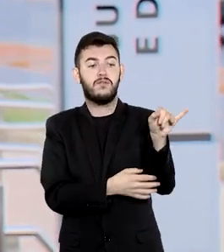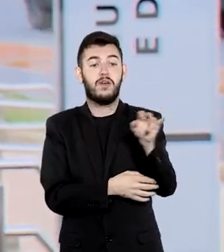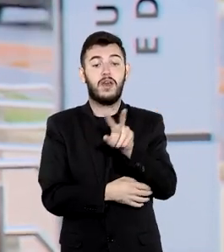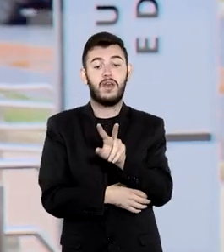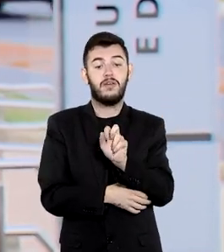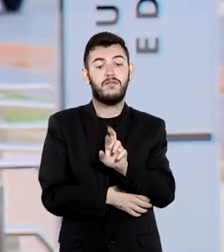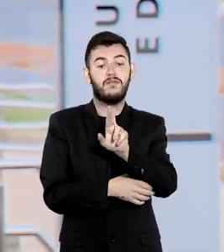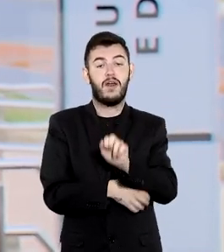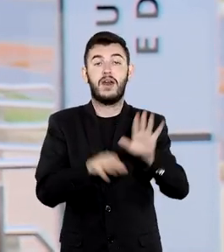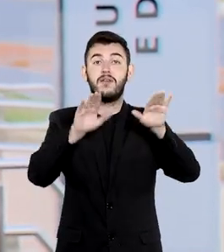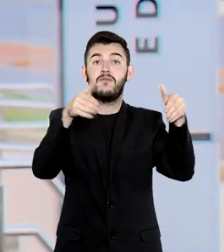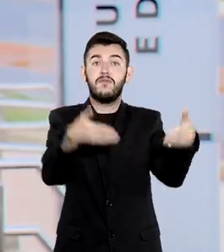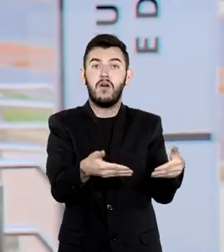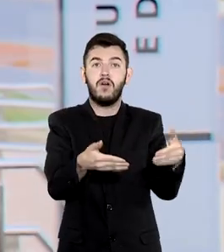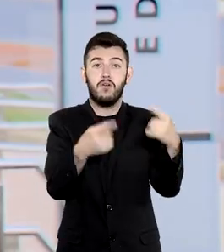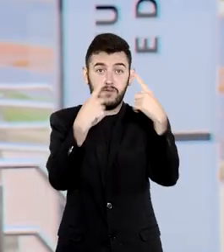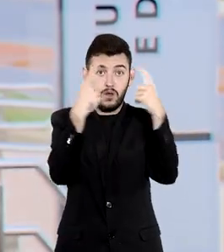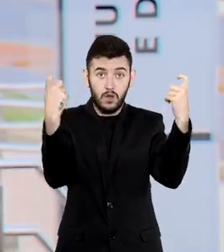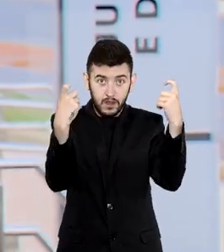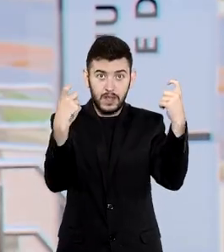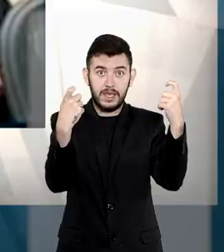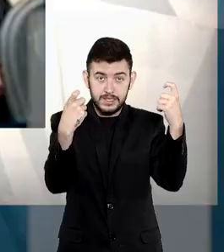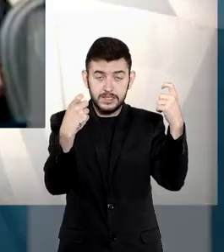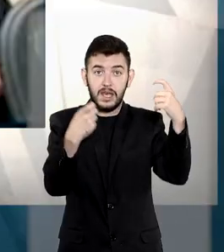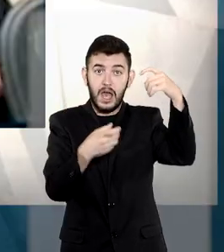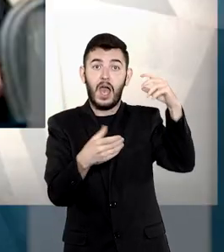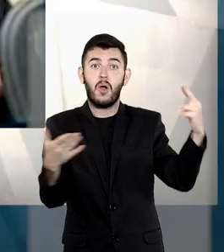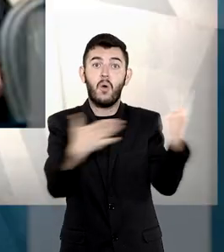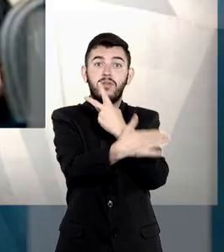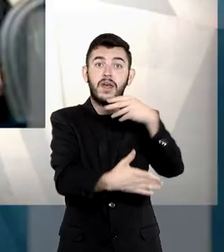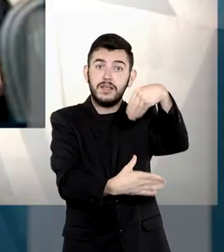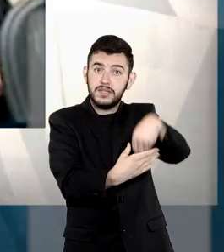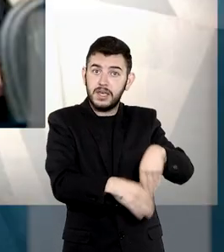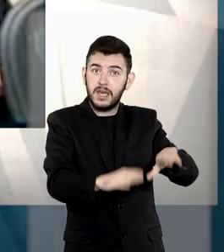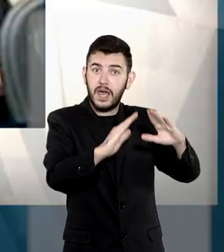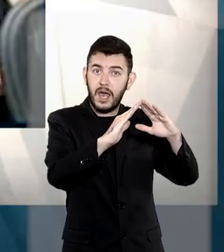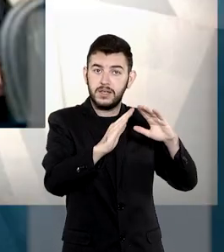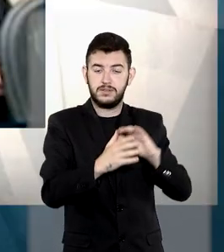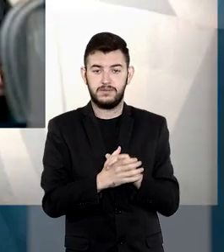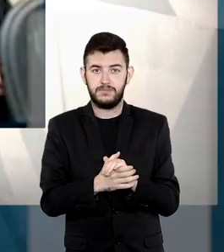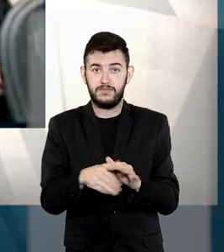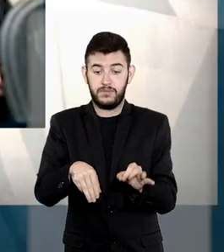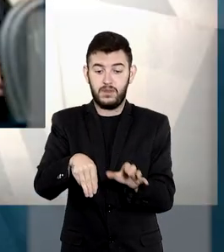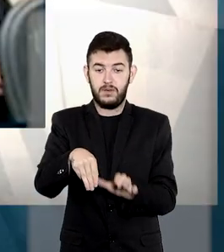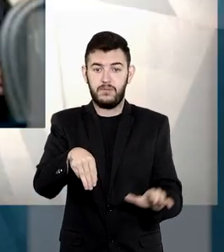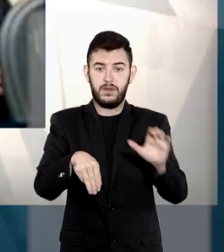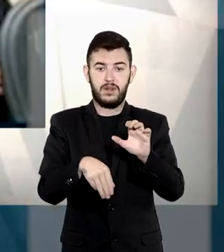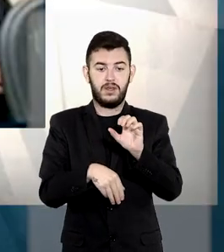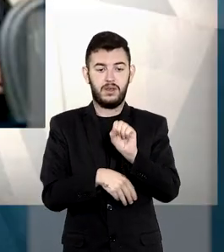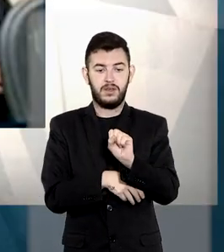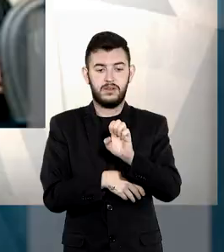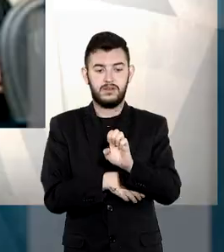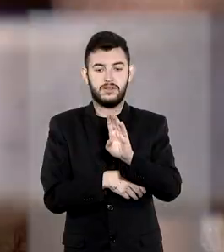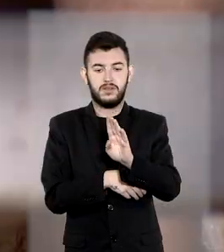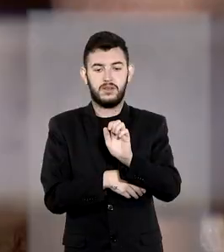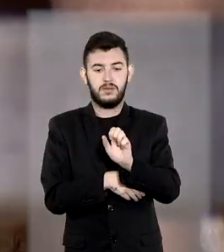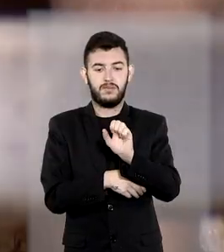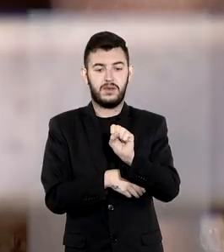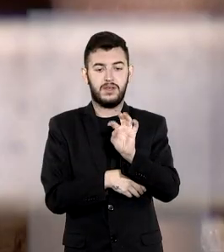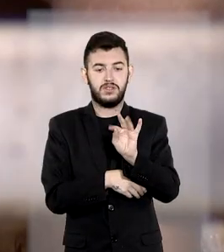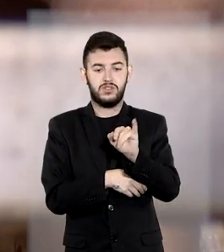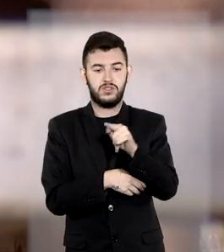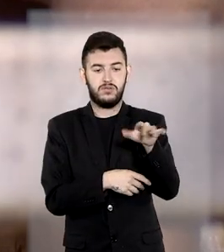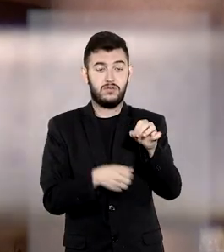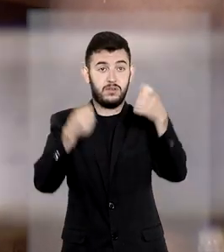vara especializada em violência doméstica. O relator ministro Sebastião Reis Júnior afirmou, entre outras coisas, que a